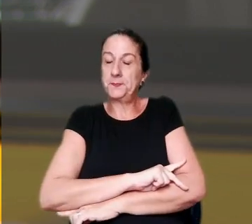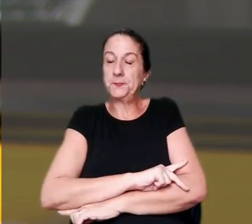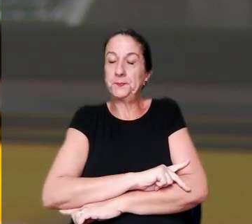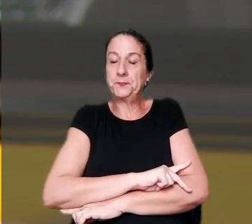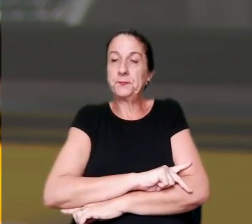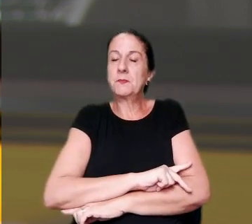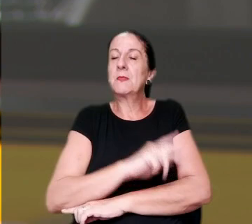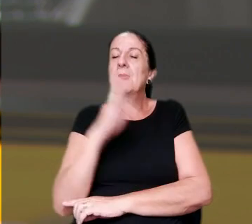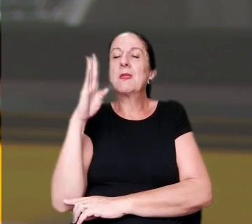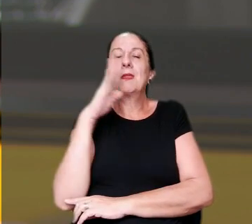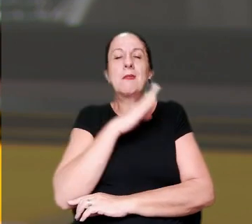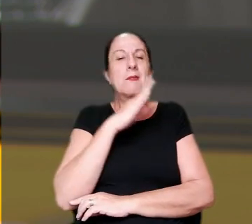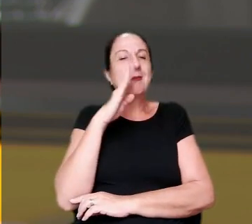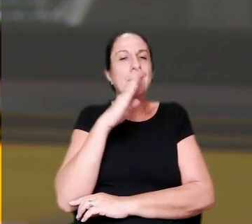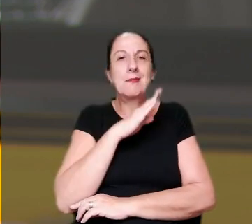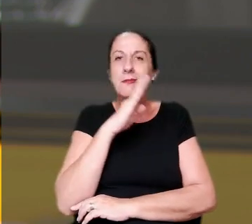pedagógico.